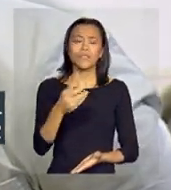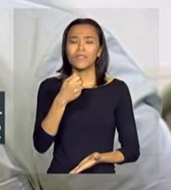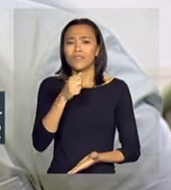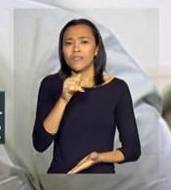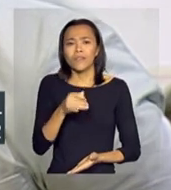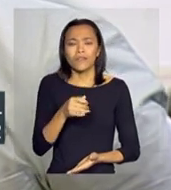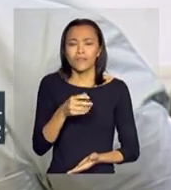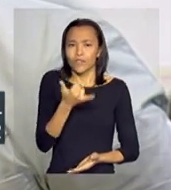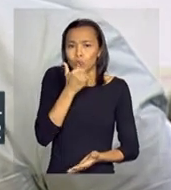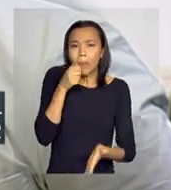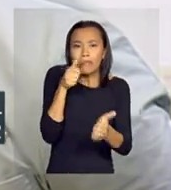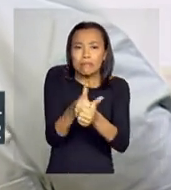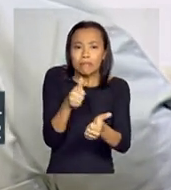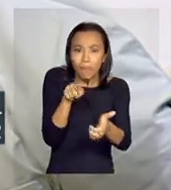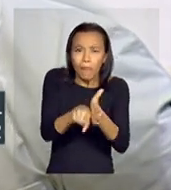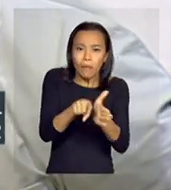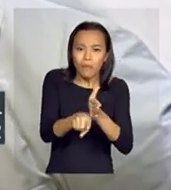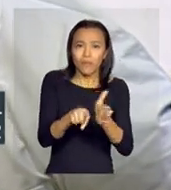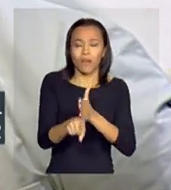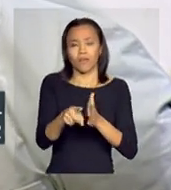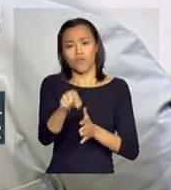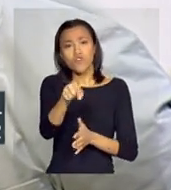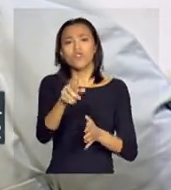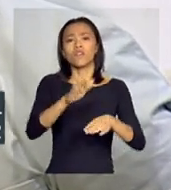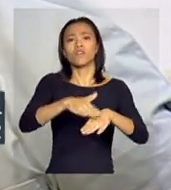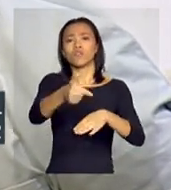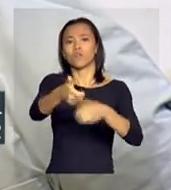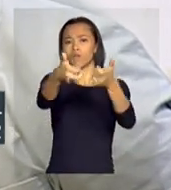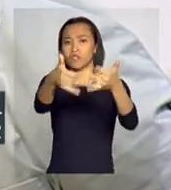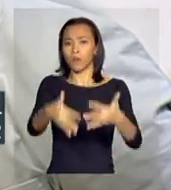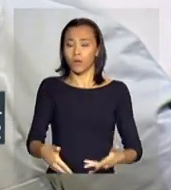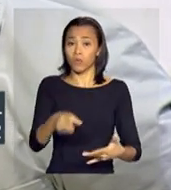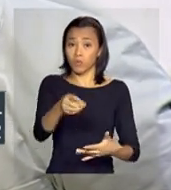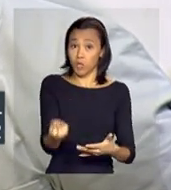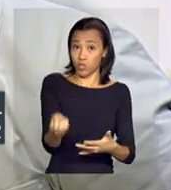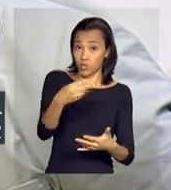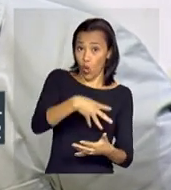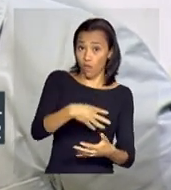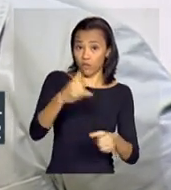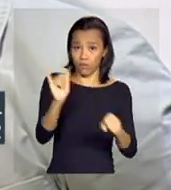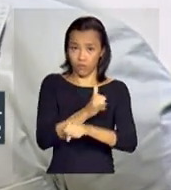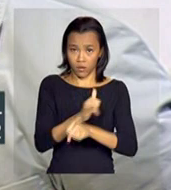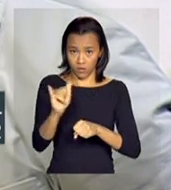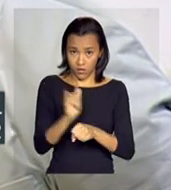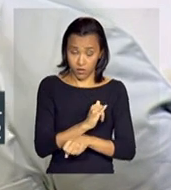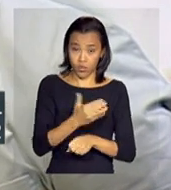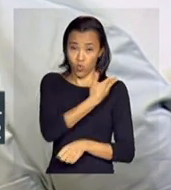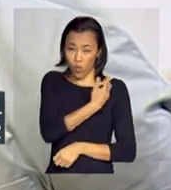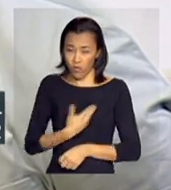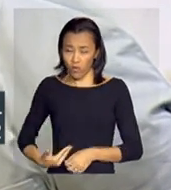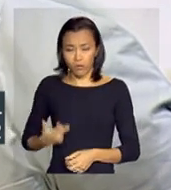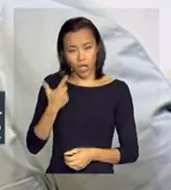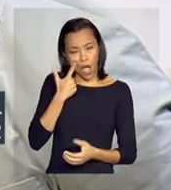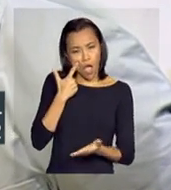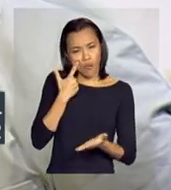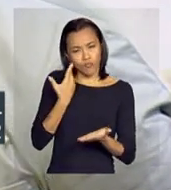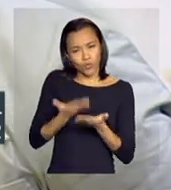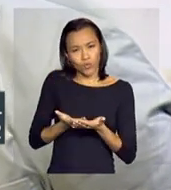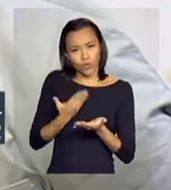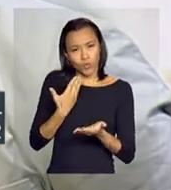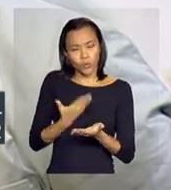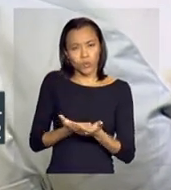no tema. Dentro do que o senhor disse sobre esses novos mecanismos que o governo está estudando ainda